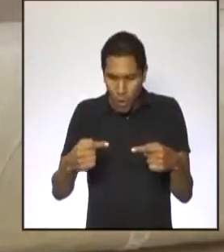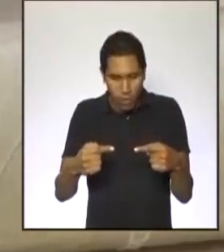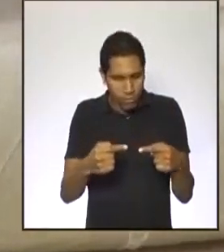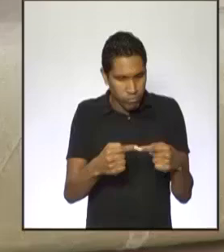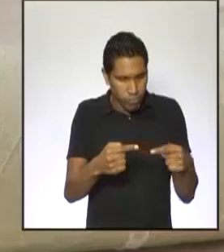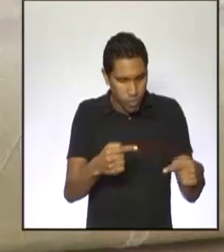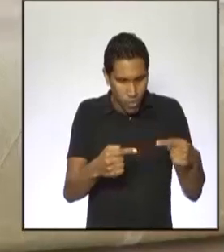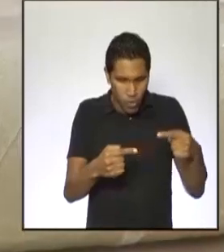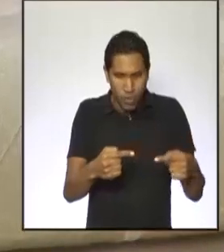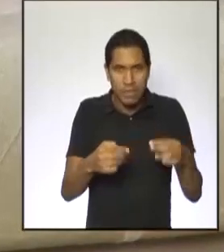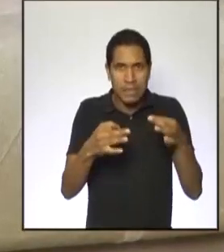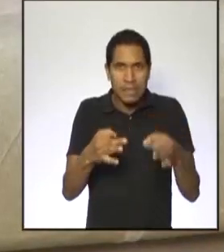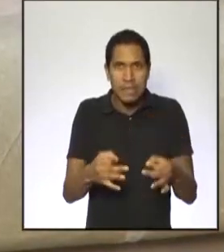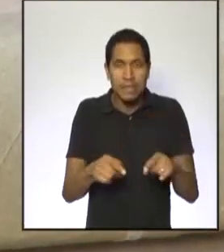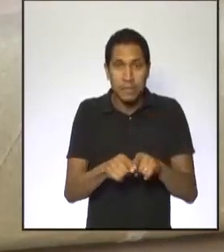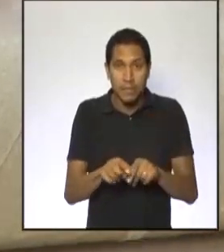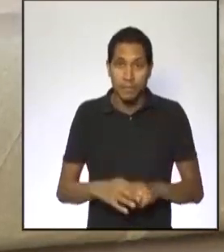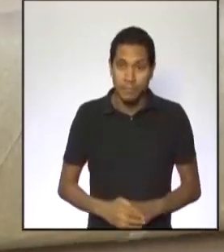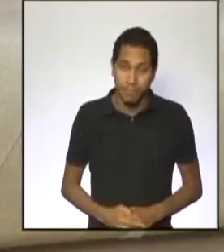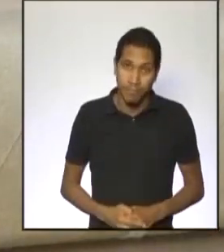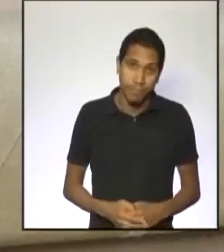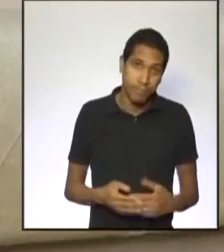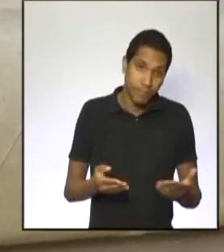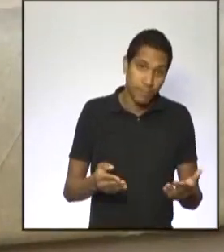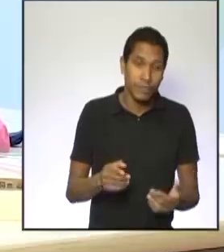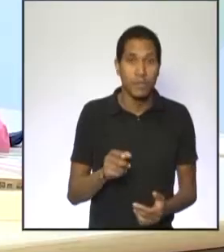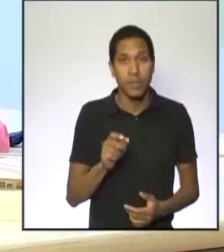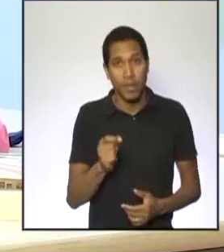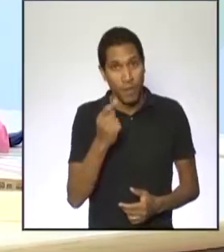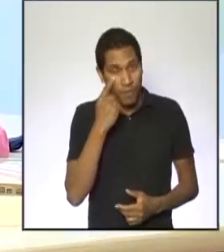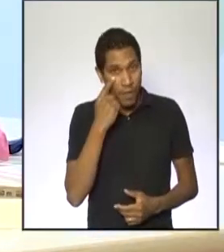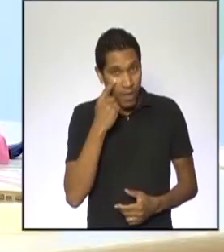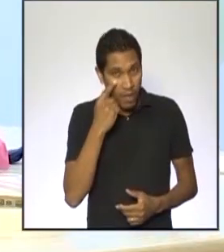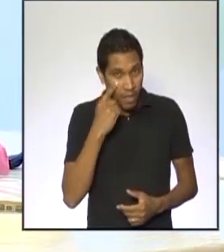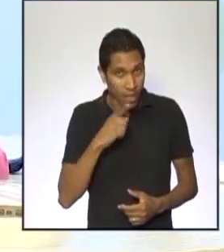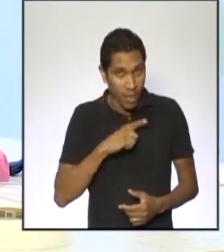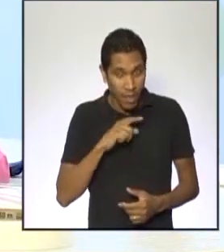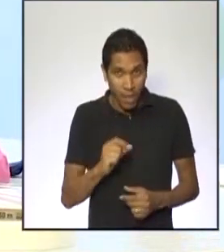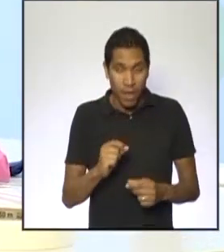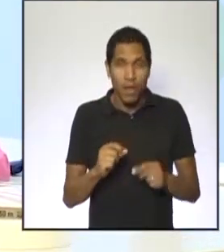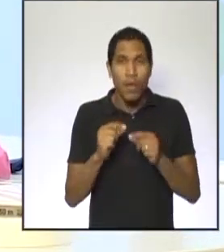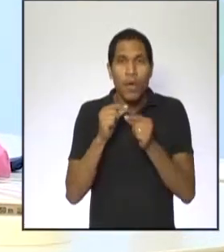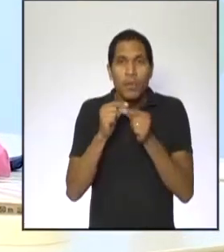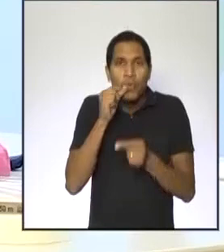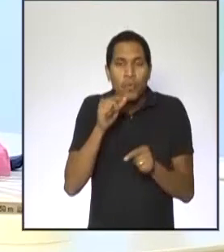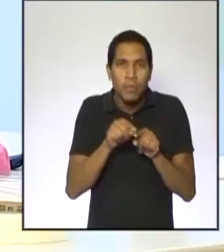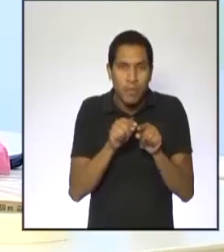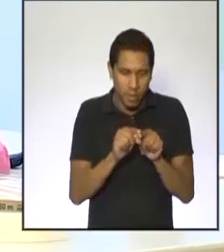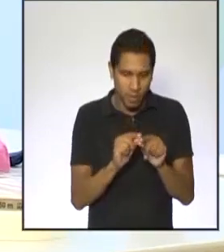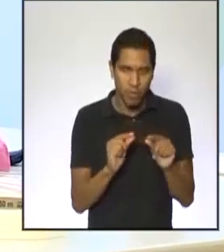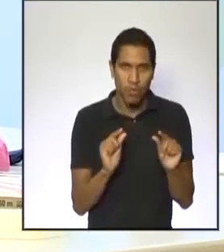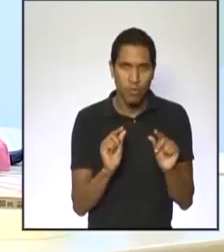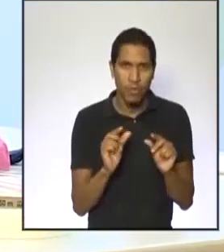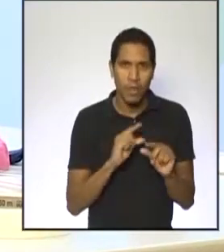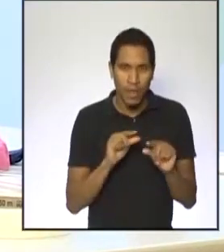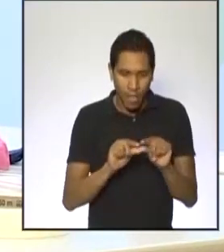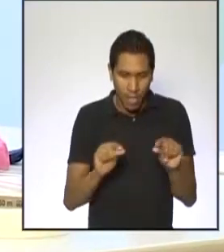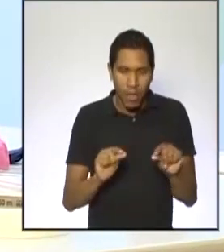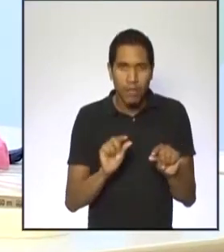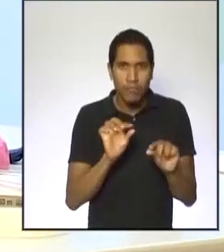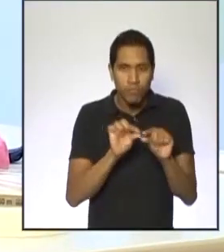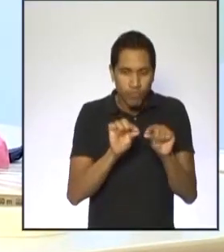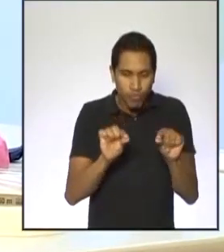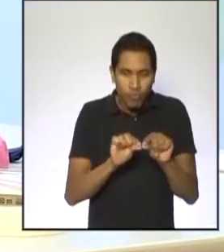E eu sigo aqui, olha, colando as pecinhas. Vejam que no momento antes, então, de fazer a cola da outra parte